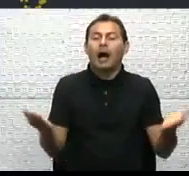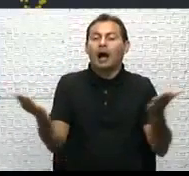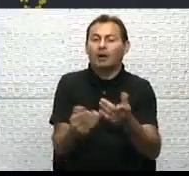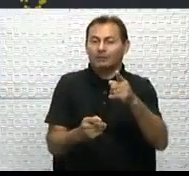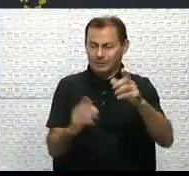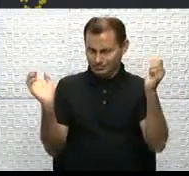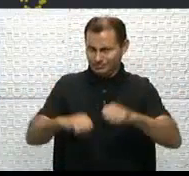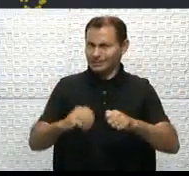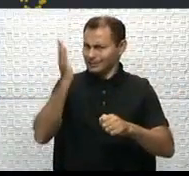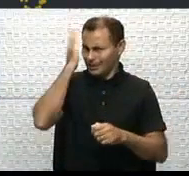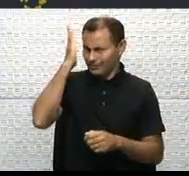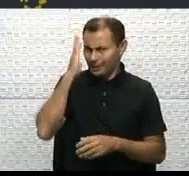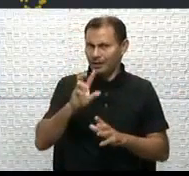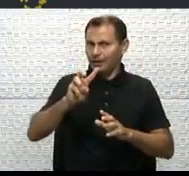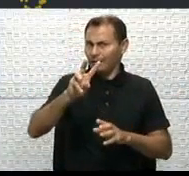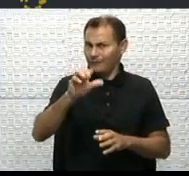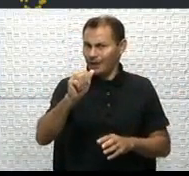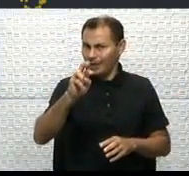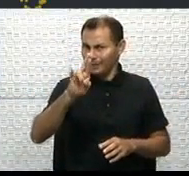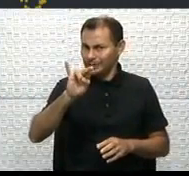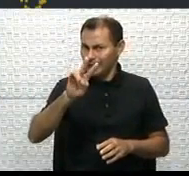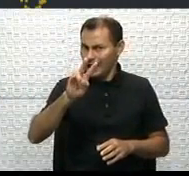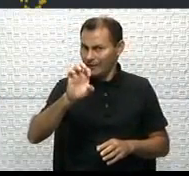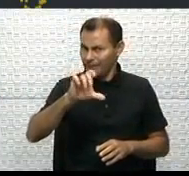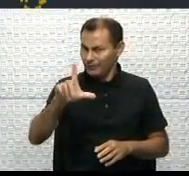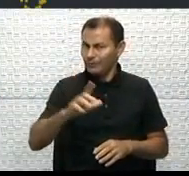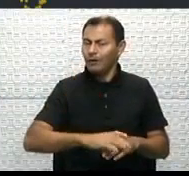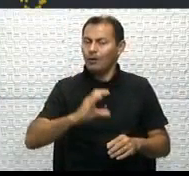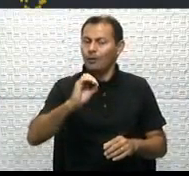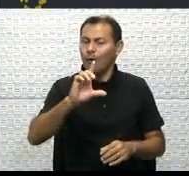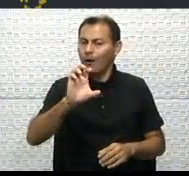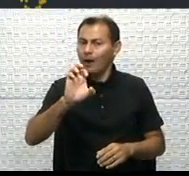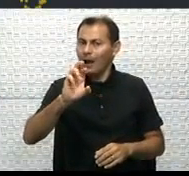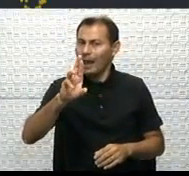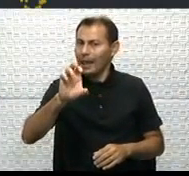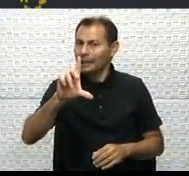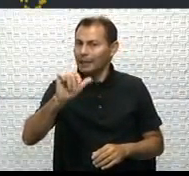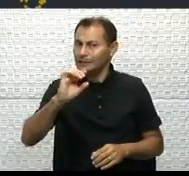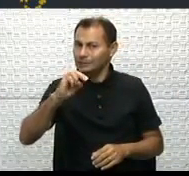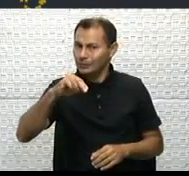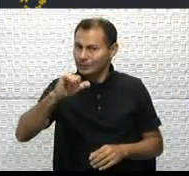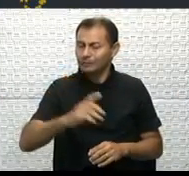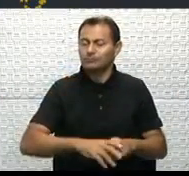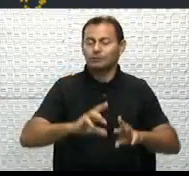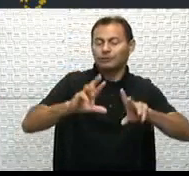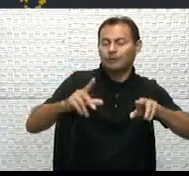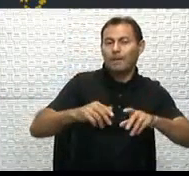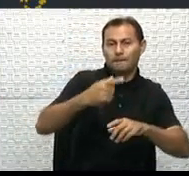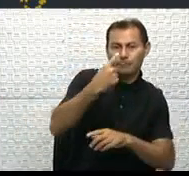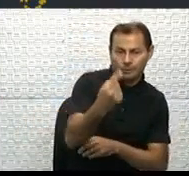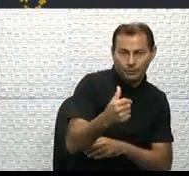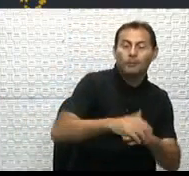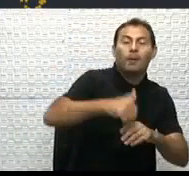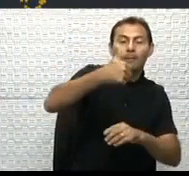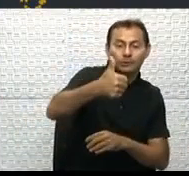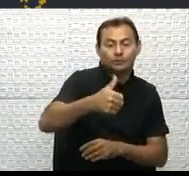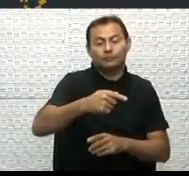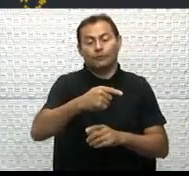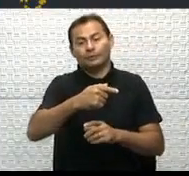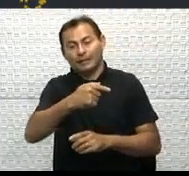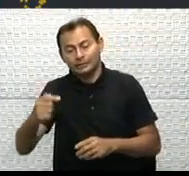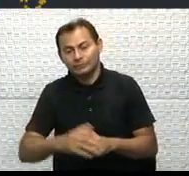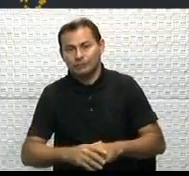você é capaz de identificar variáveis correlacionadas e tipos de correlação, positiva ou negativa, linear ou